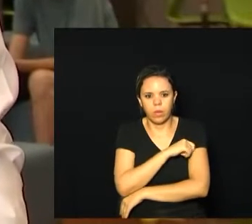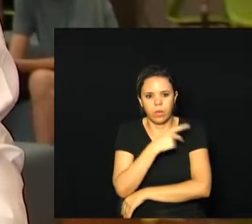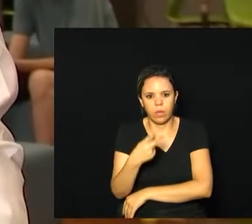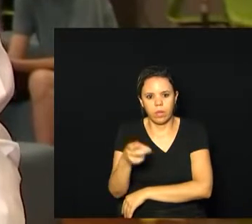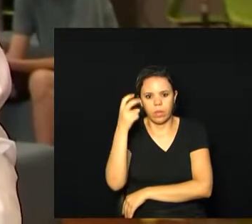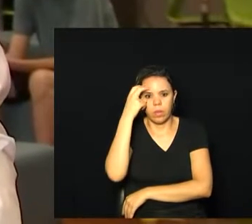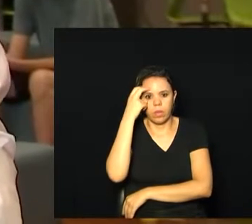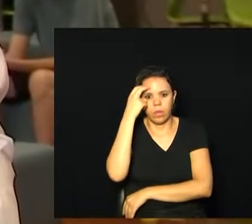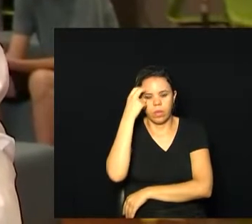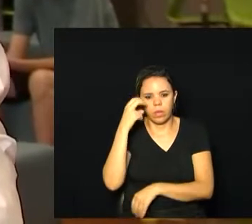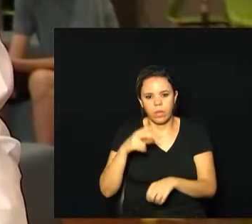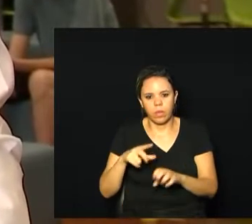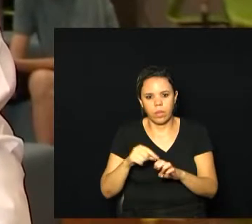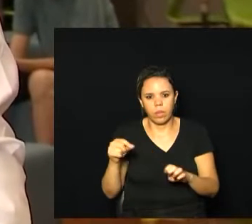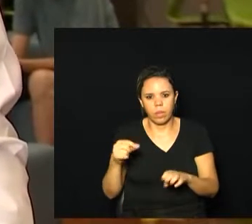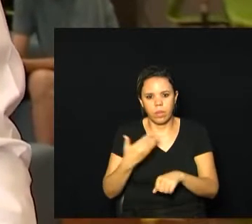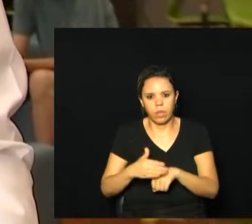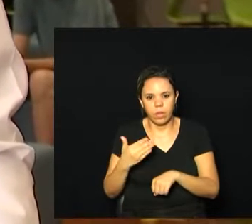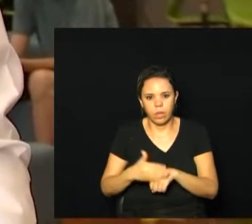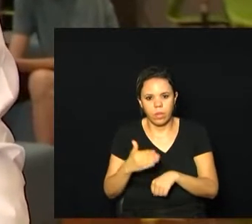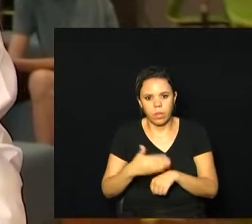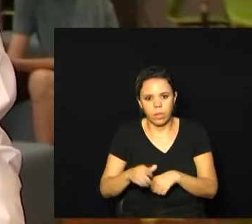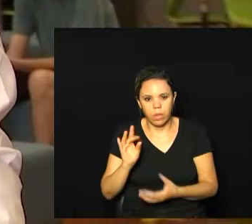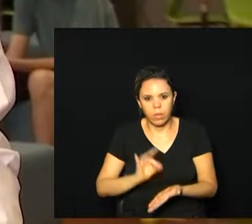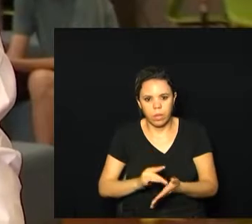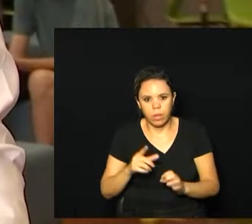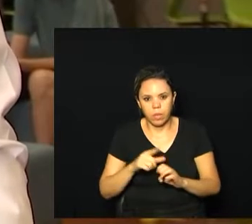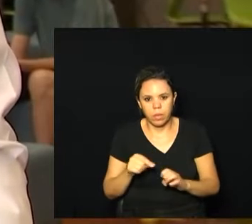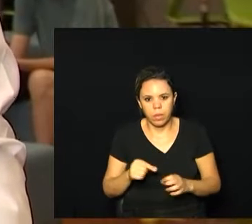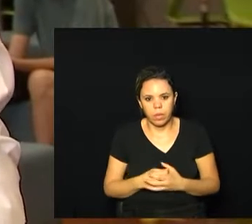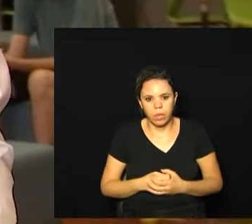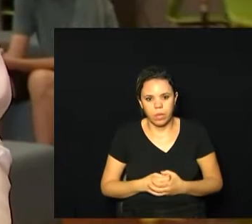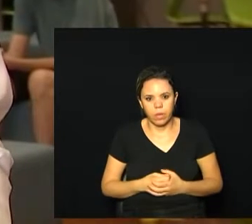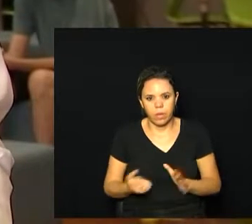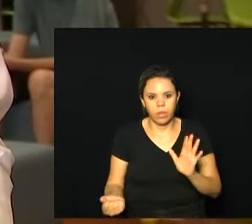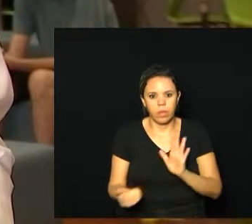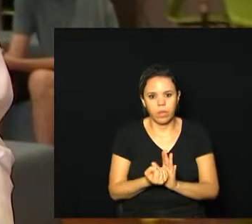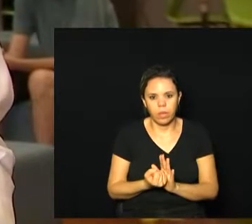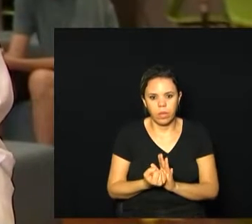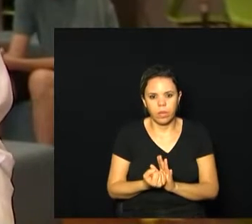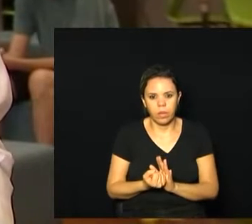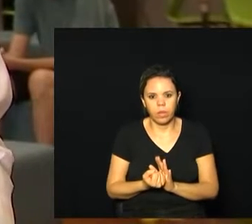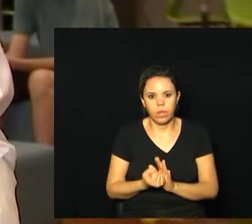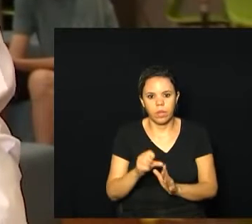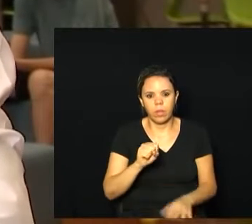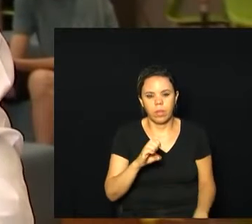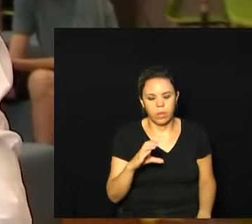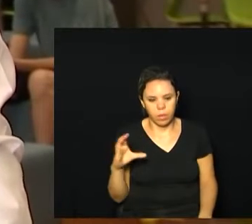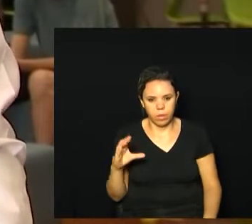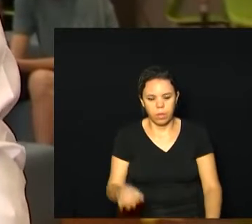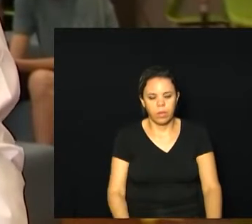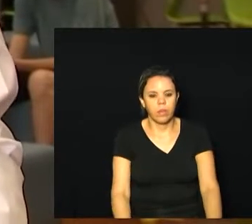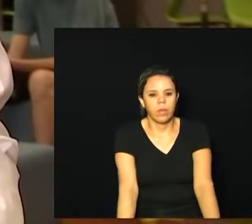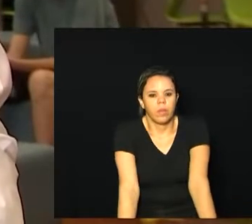cultura empreendedora, tendo práticas efetivas de empreendedorismo, que é uma das marcas formativas aqui do Senac.